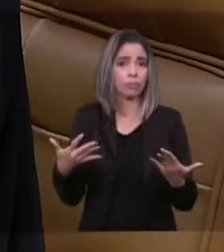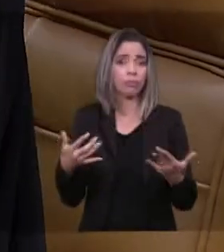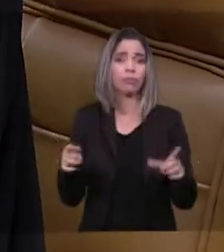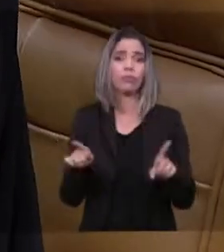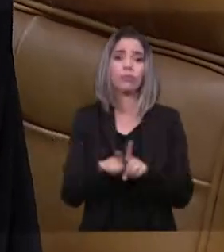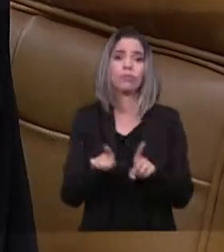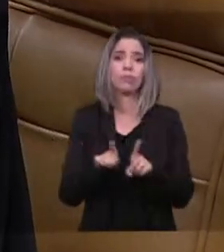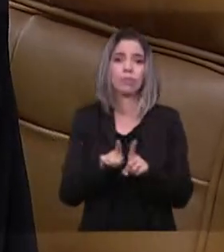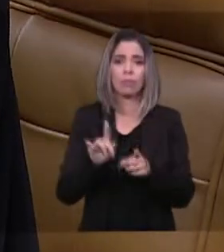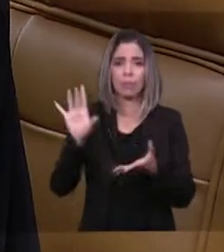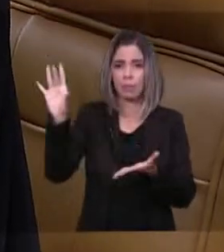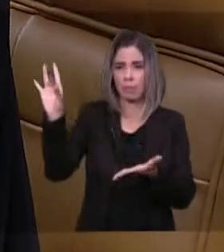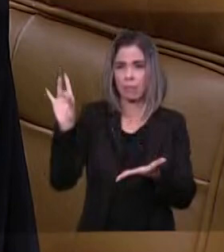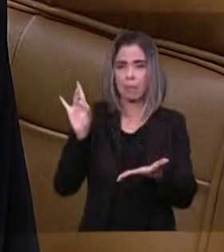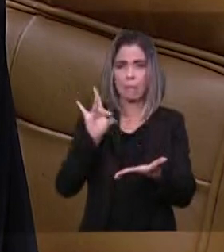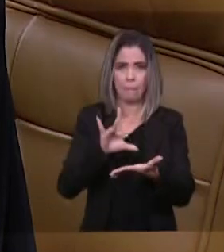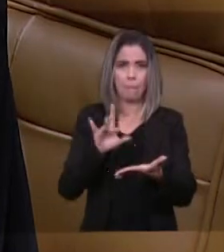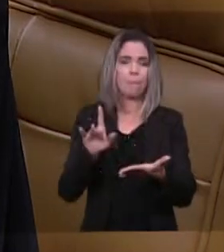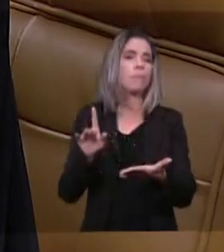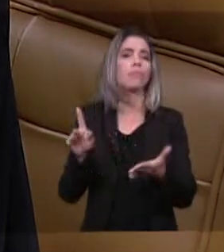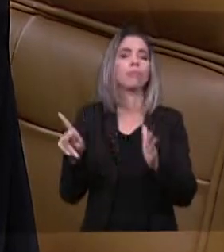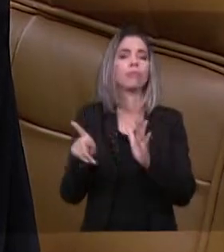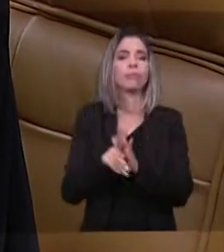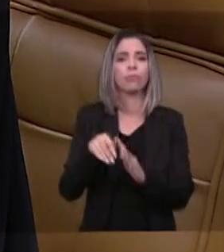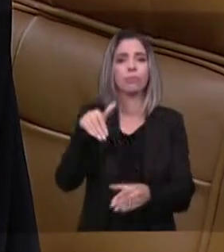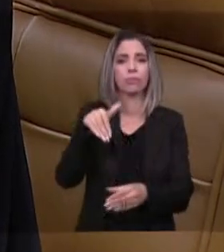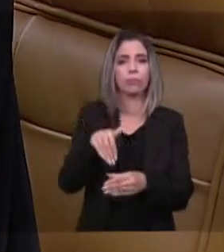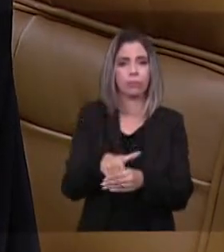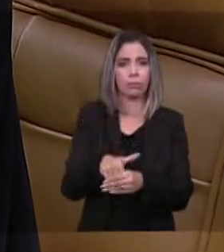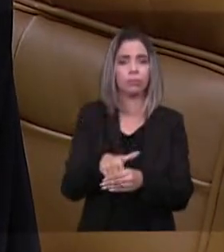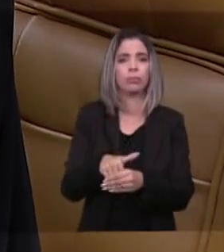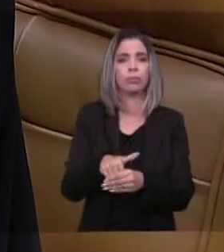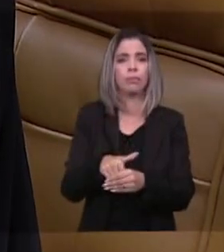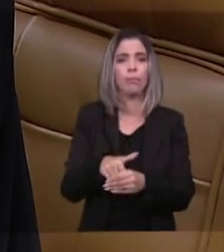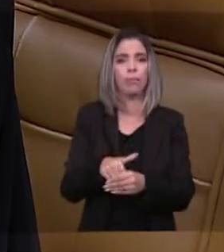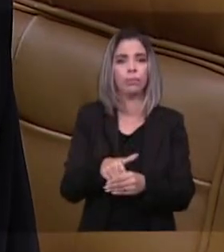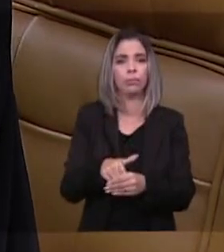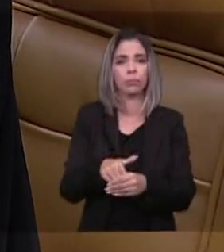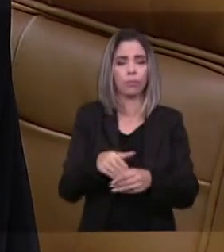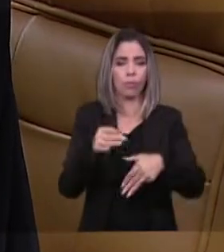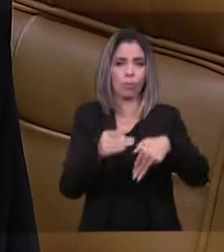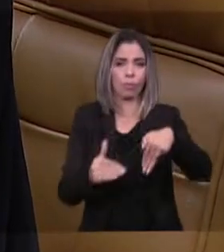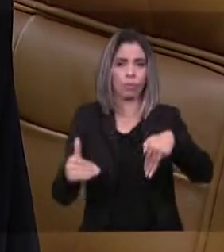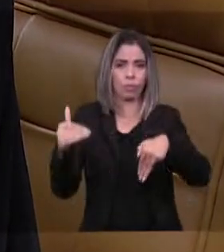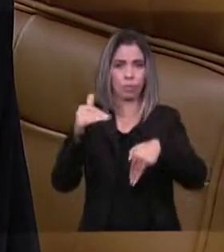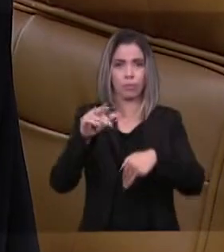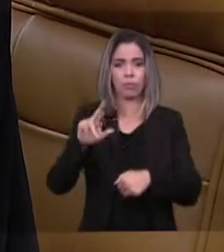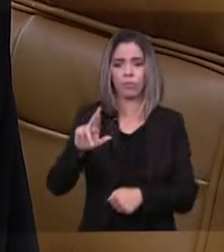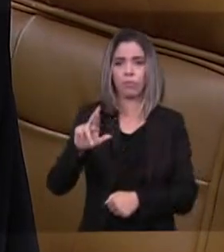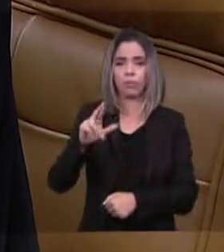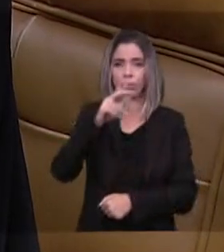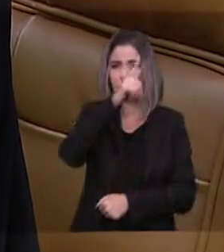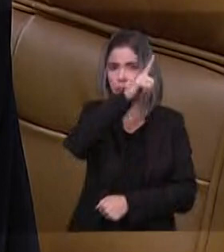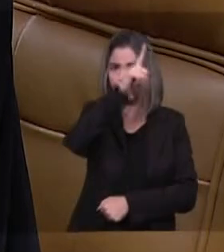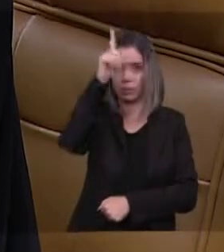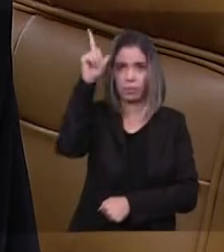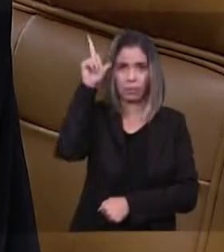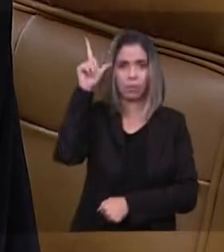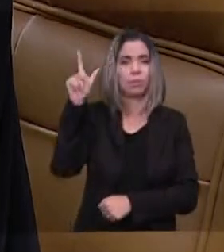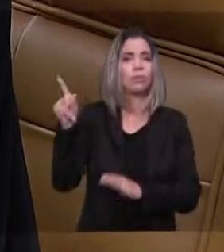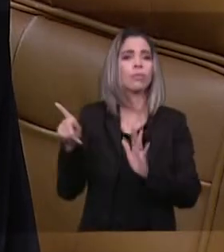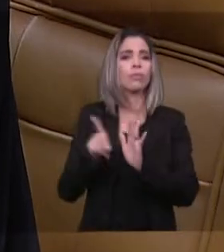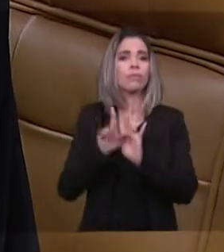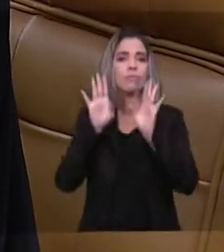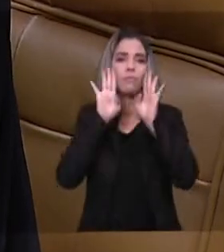análogo, transcrevo voto do meu antecessor, o eminente ministro Ricardo Lewandowski, que, com um